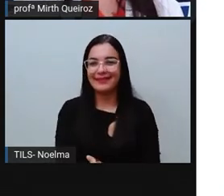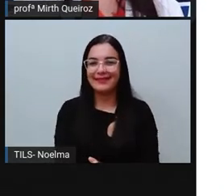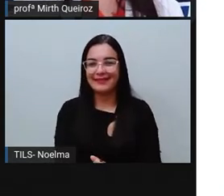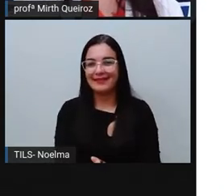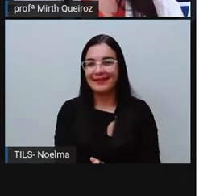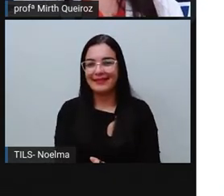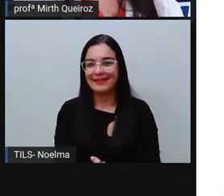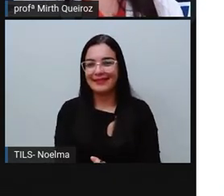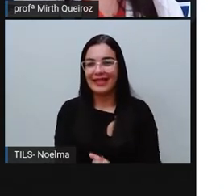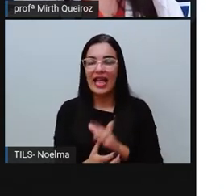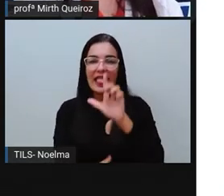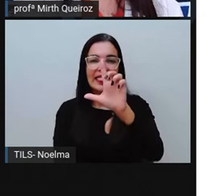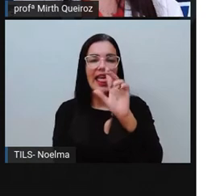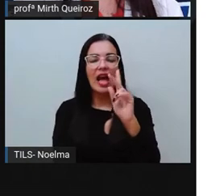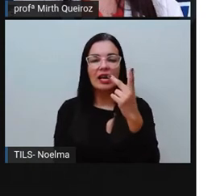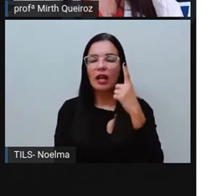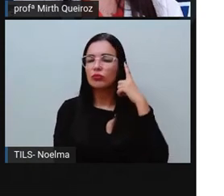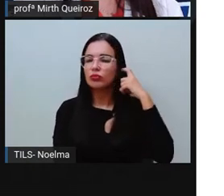abelha,